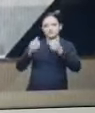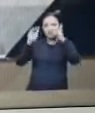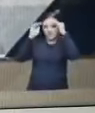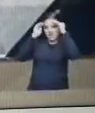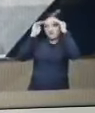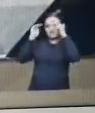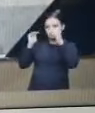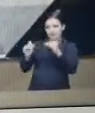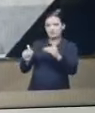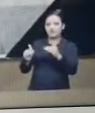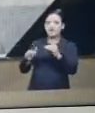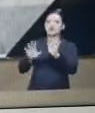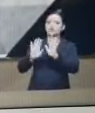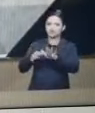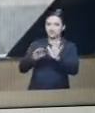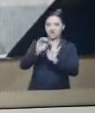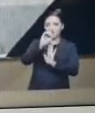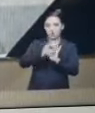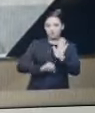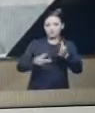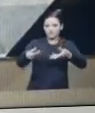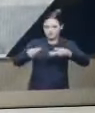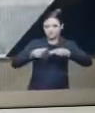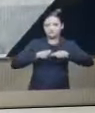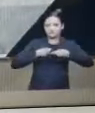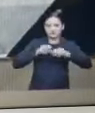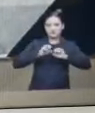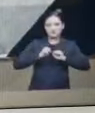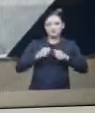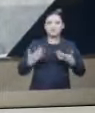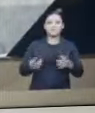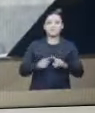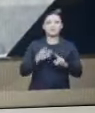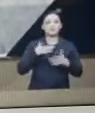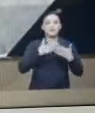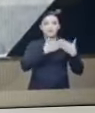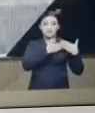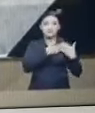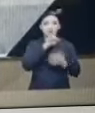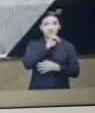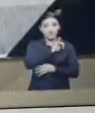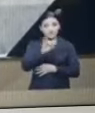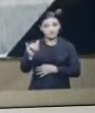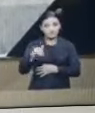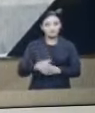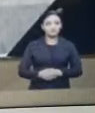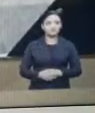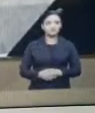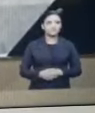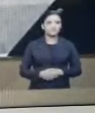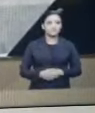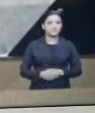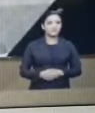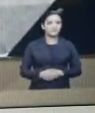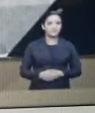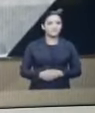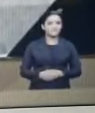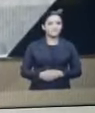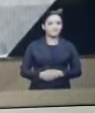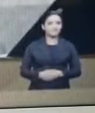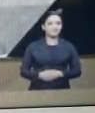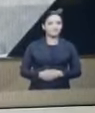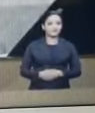manifestada por escrito, já recebi, mas me senti no dever de antes consultar. Só faltava isso não